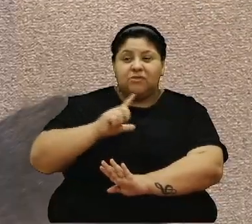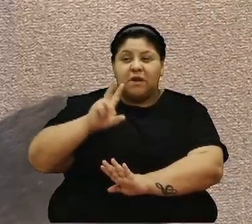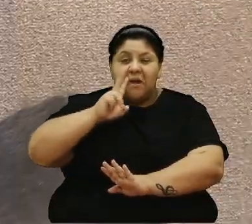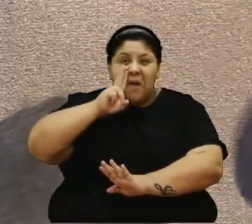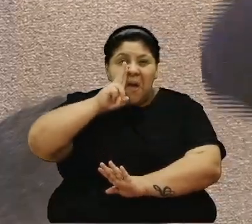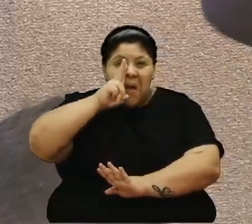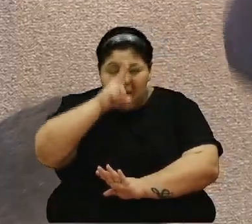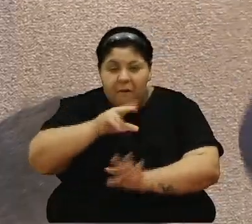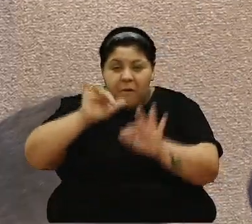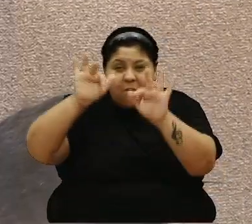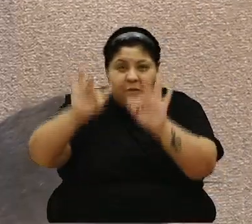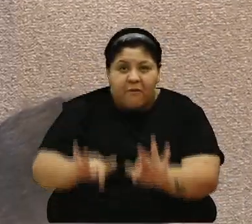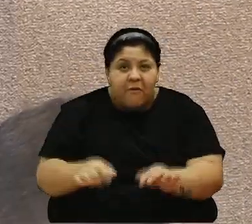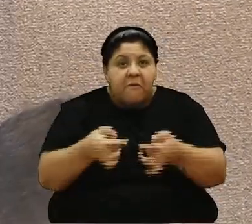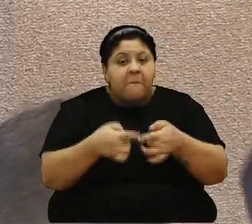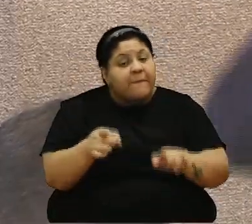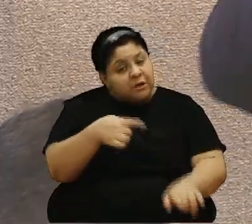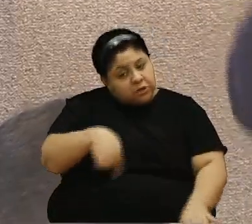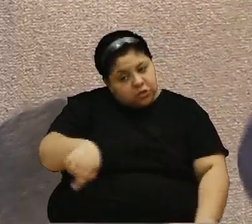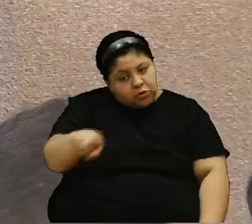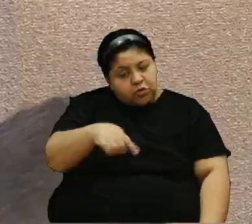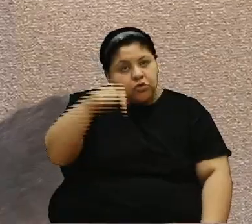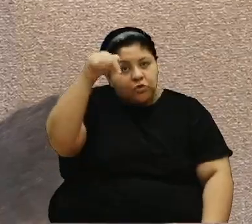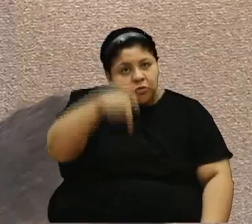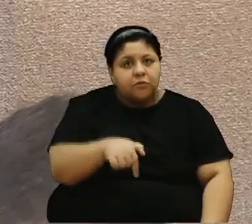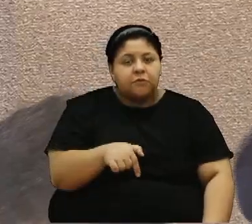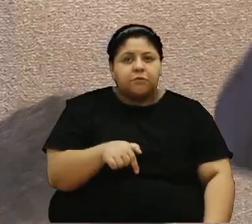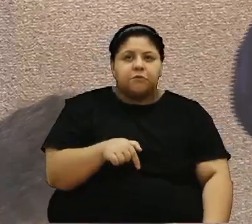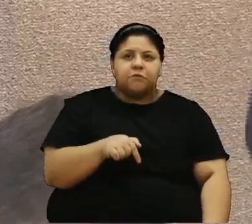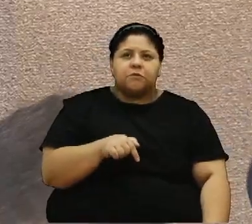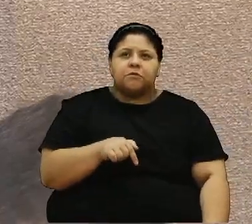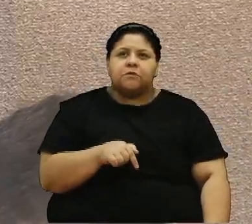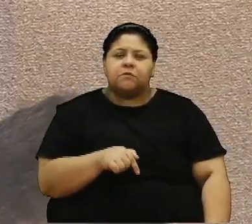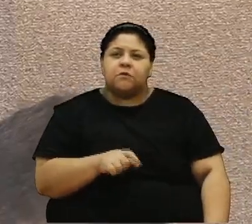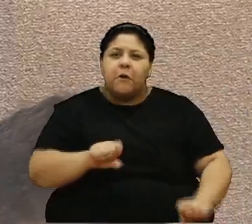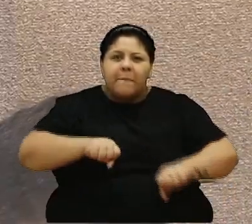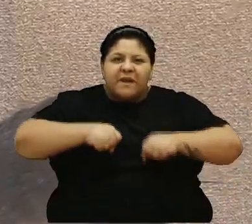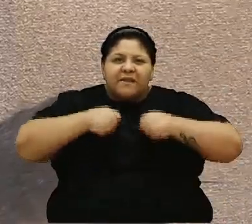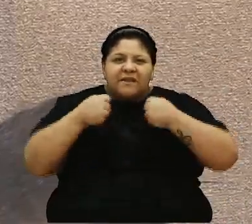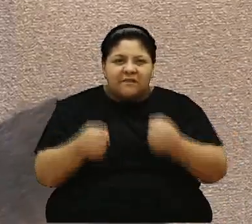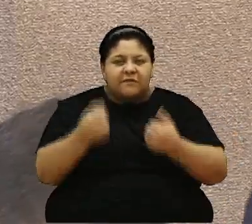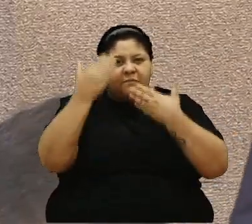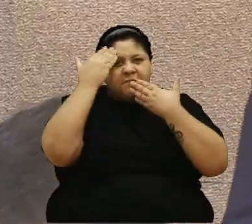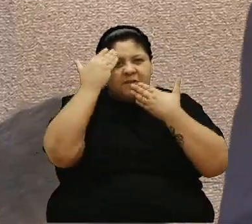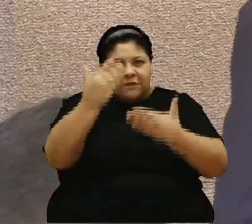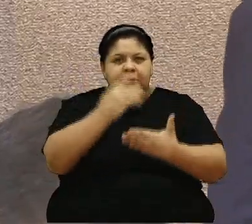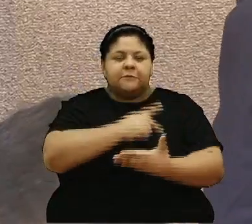para combater, mas nós estaremos aqui para defendê-los. Muito obrigado, presidente. Obrigado.